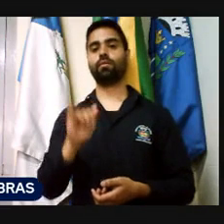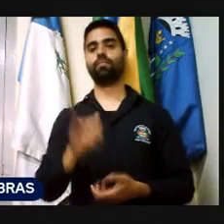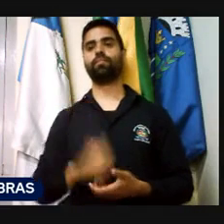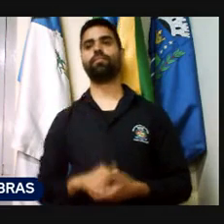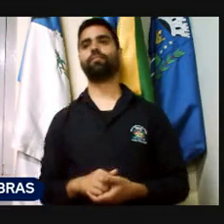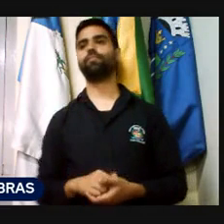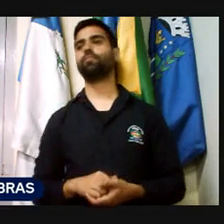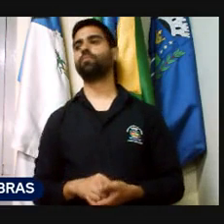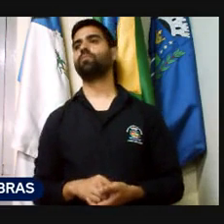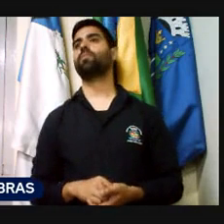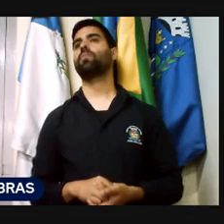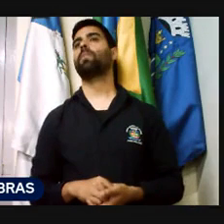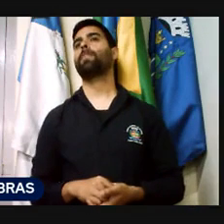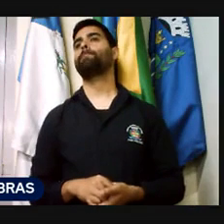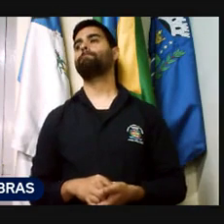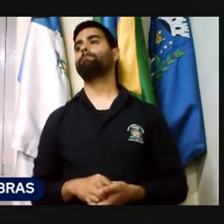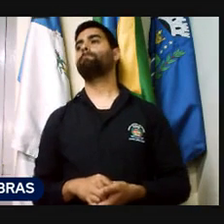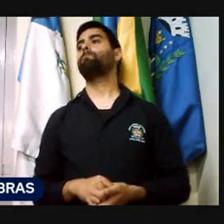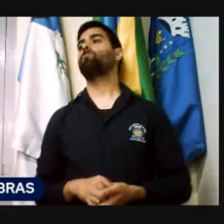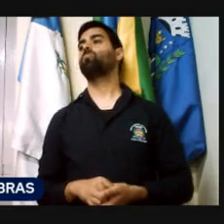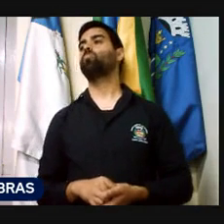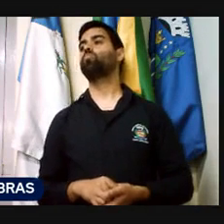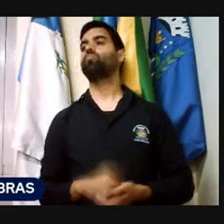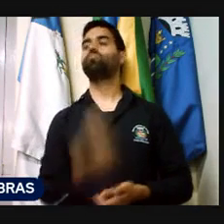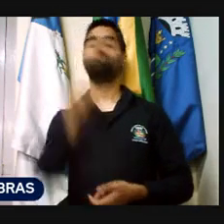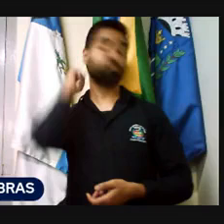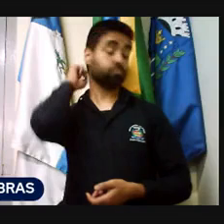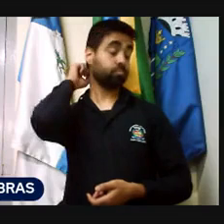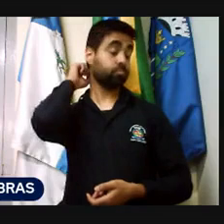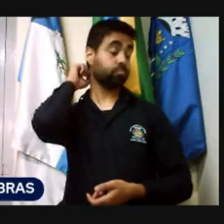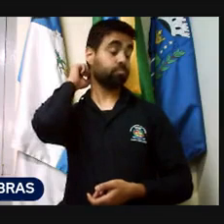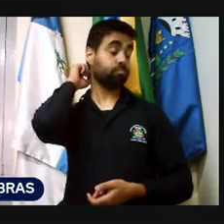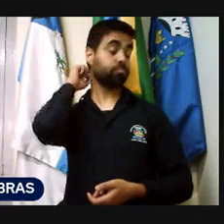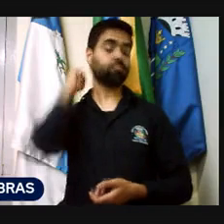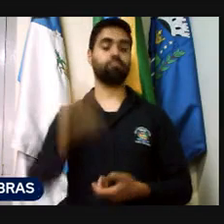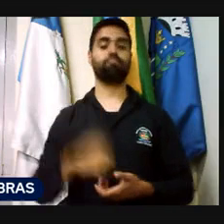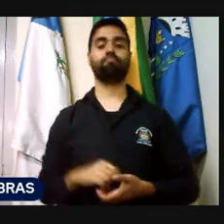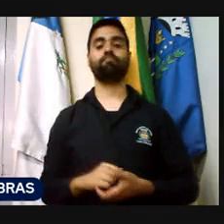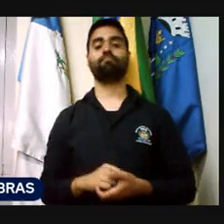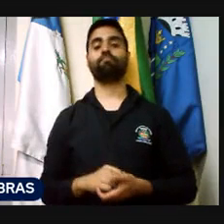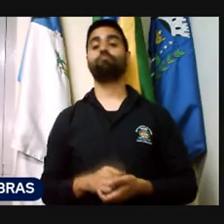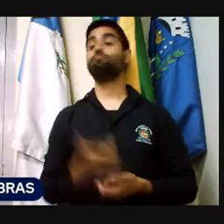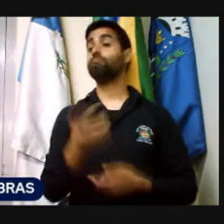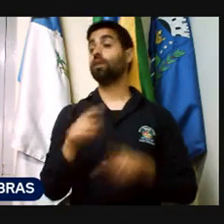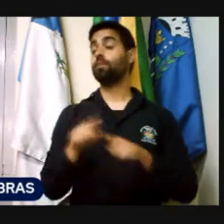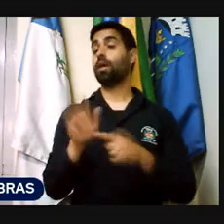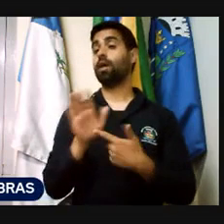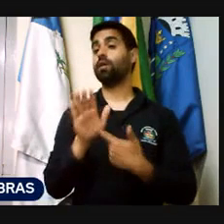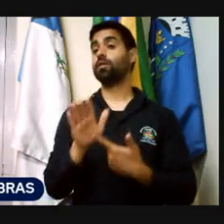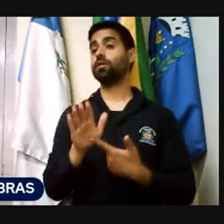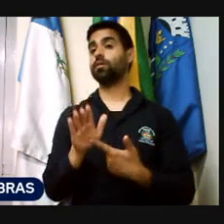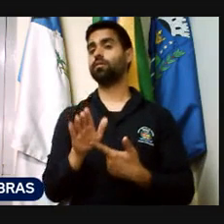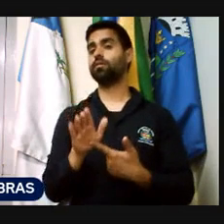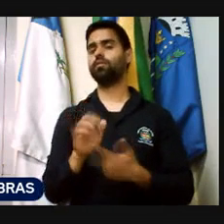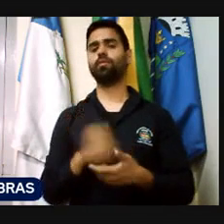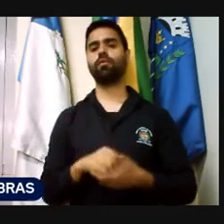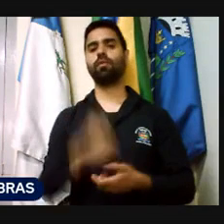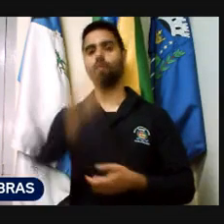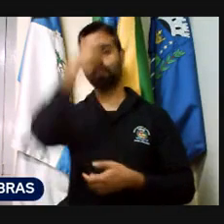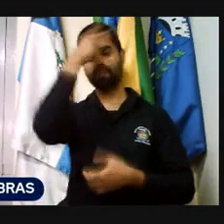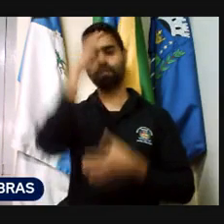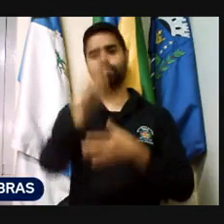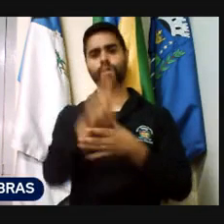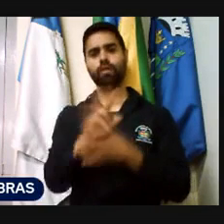das prerrogativas e na forma regimental, ouvido do outro plenário dessa Casa Legislativa, requer indicação ao excelentíssimo senhor